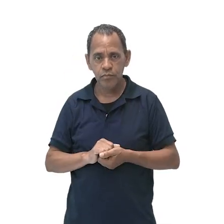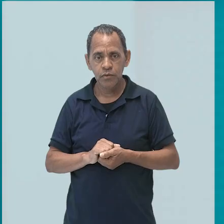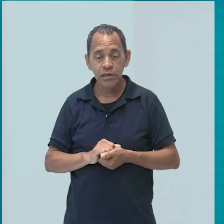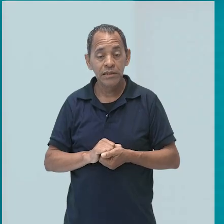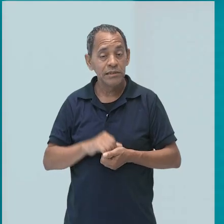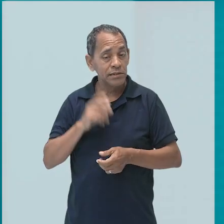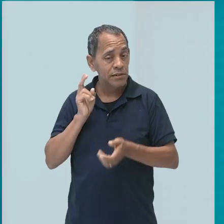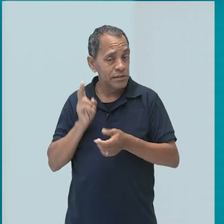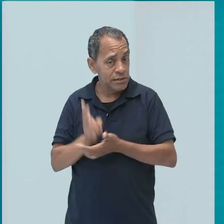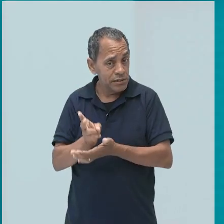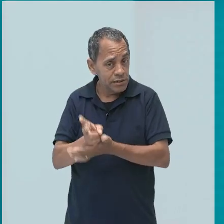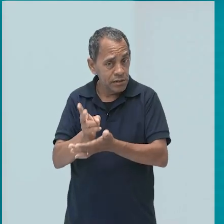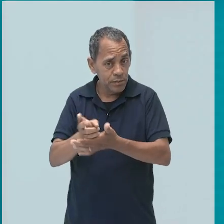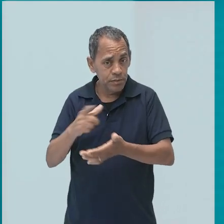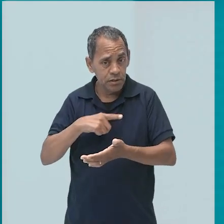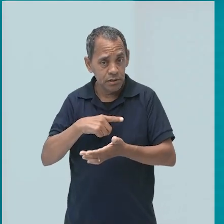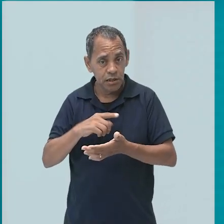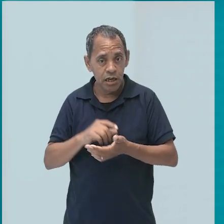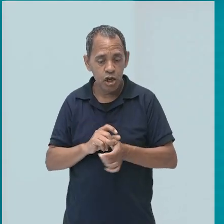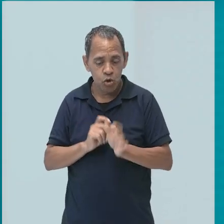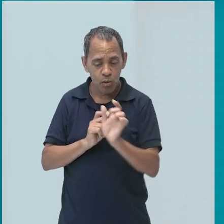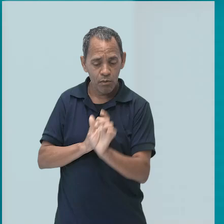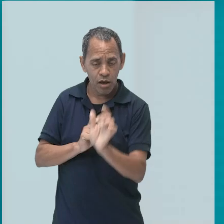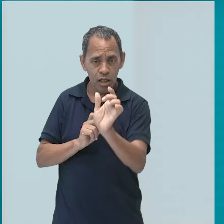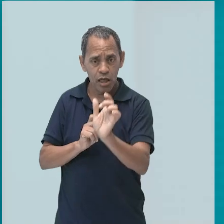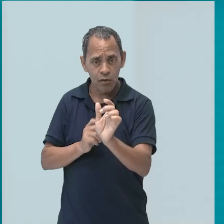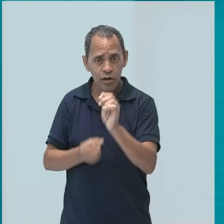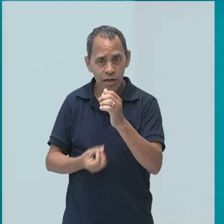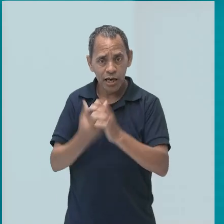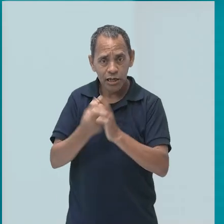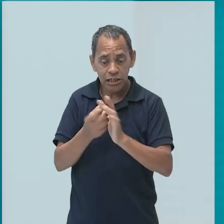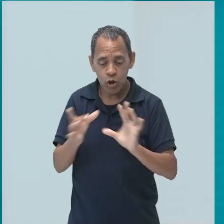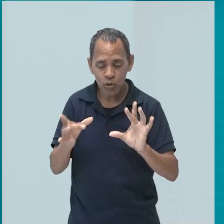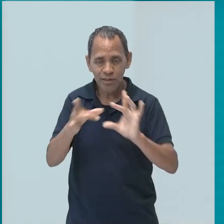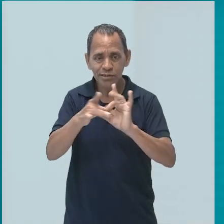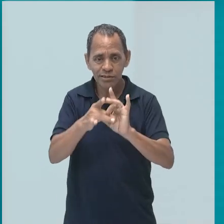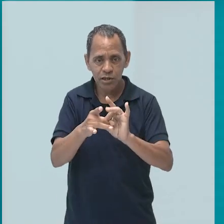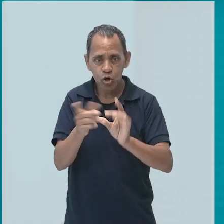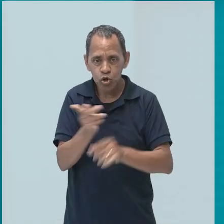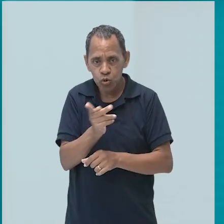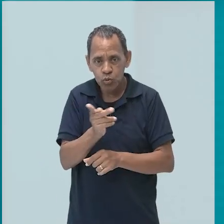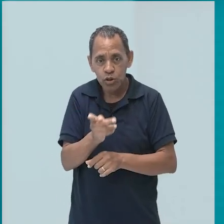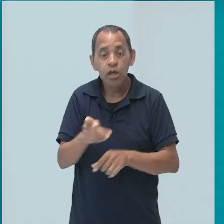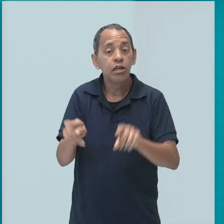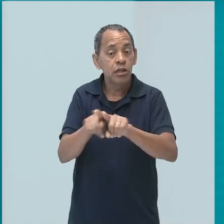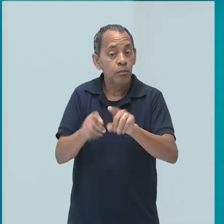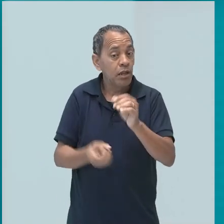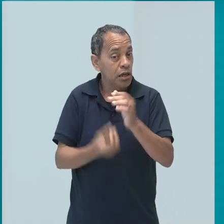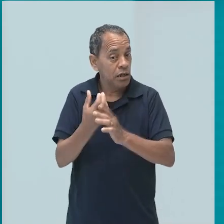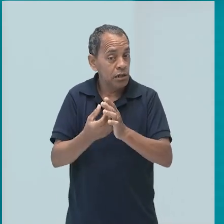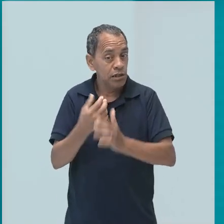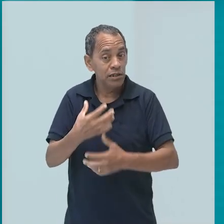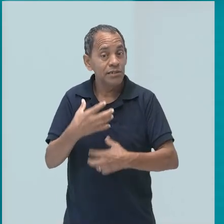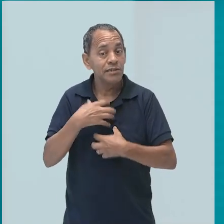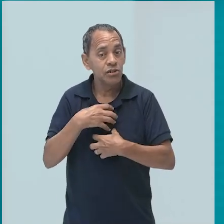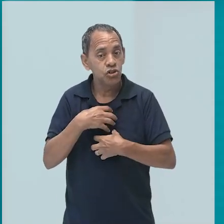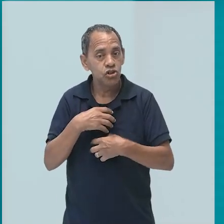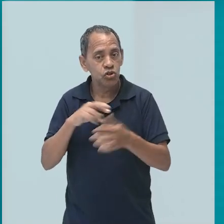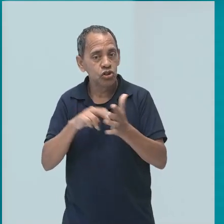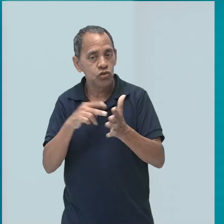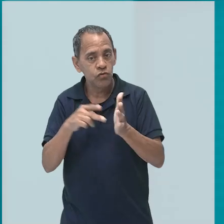palavras, essa conexão ela estabelece ideias diversas também, sentidos diversos, ok? Então,